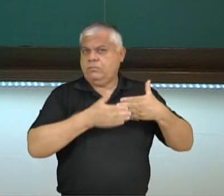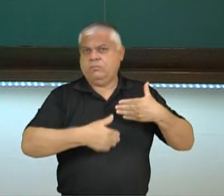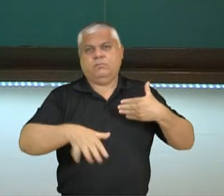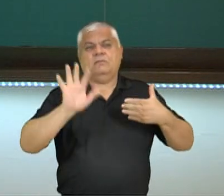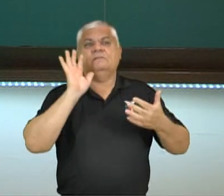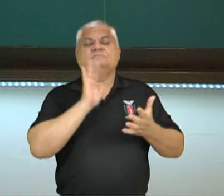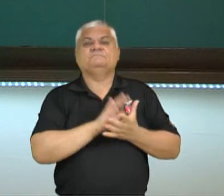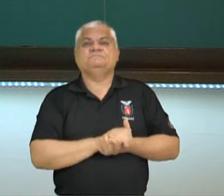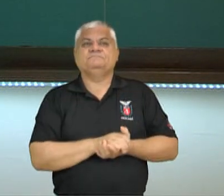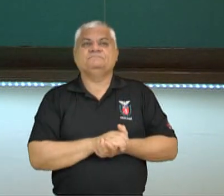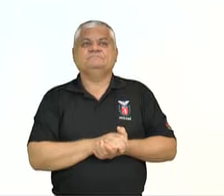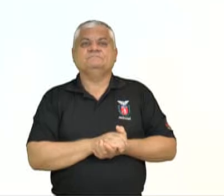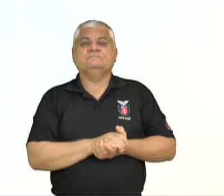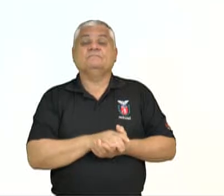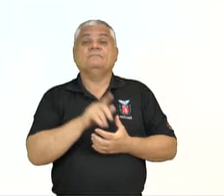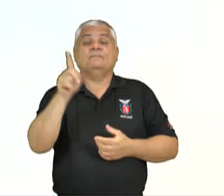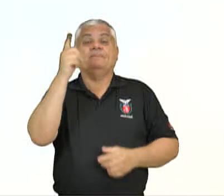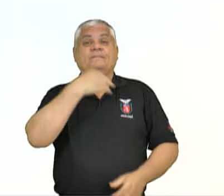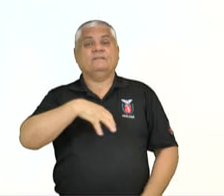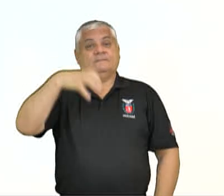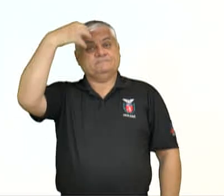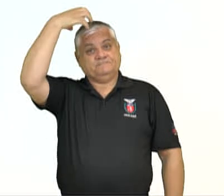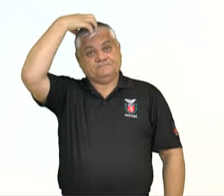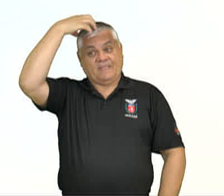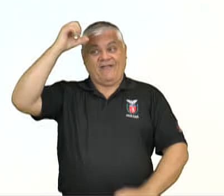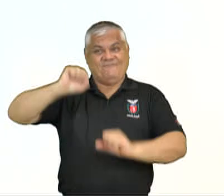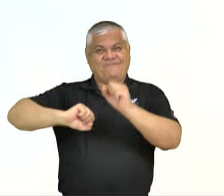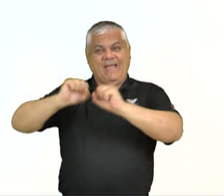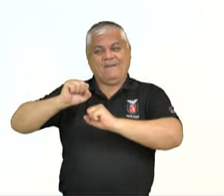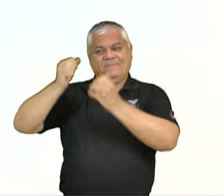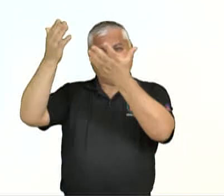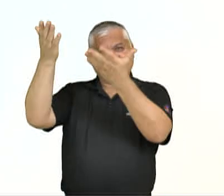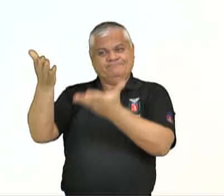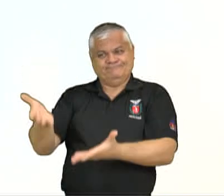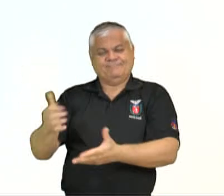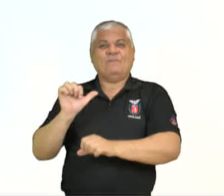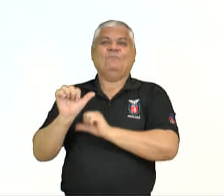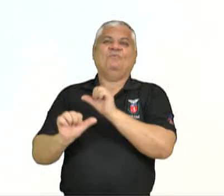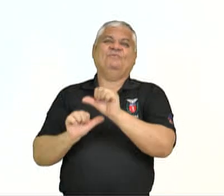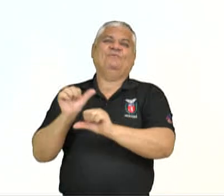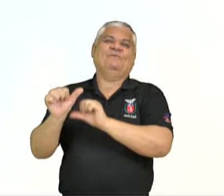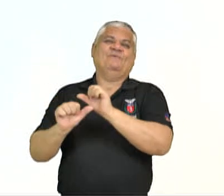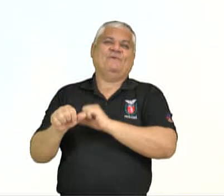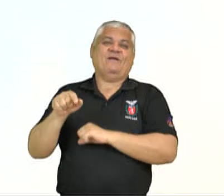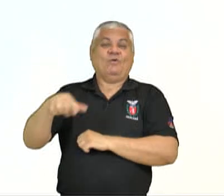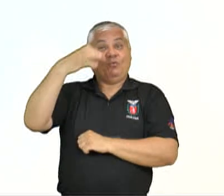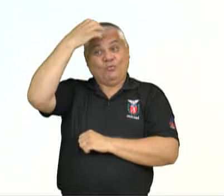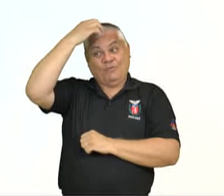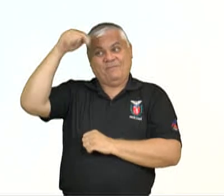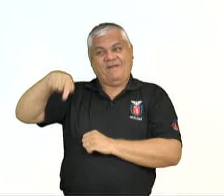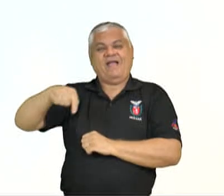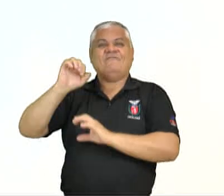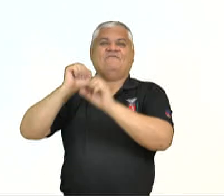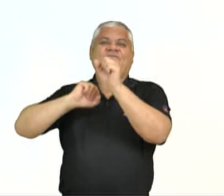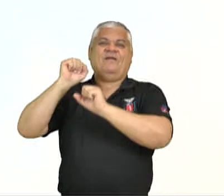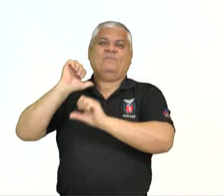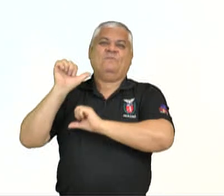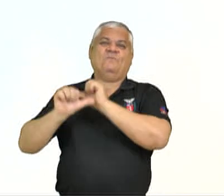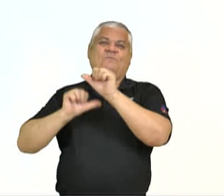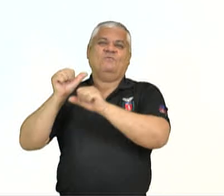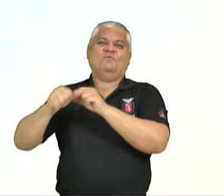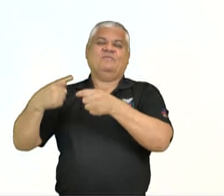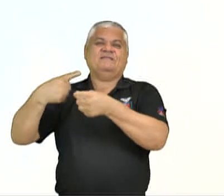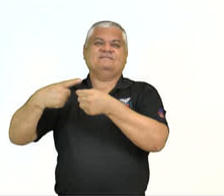né? Vossa Alteza Fábrica, né? Então aí mudando também, né, a cidade, mudando o visual